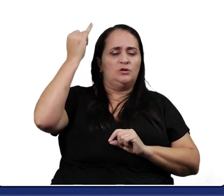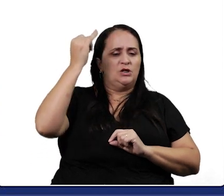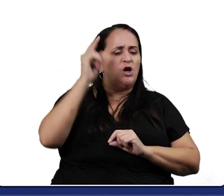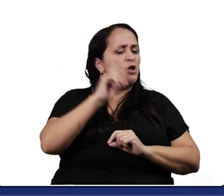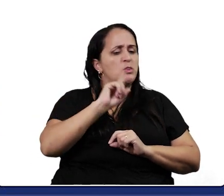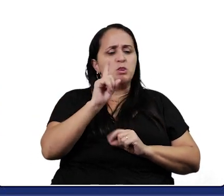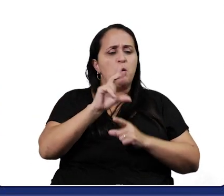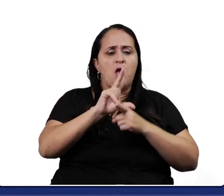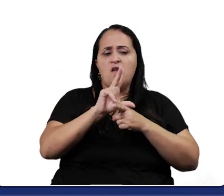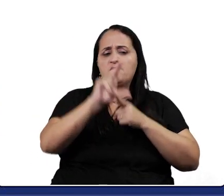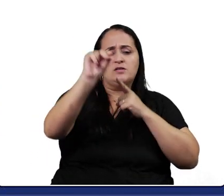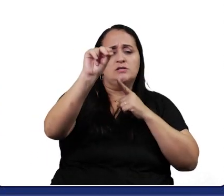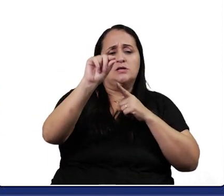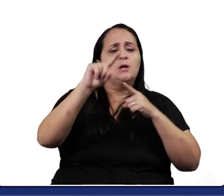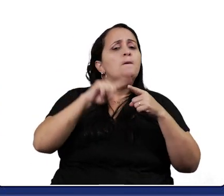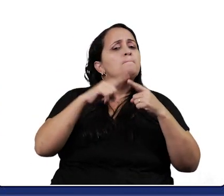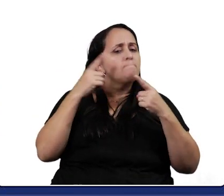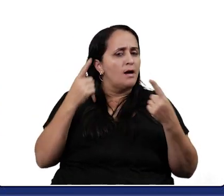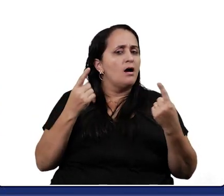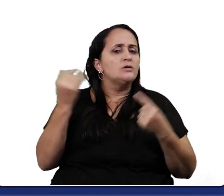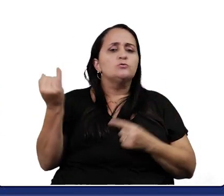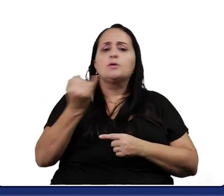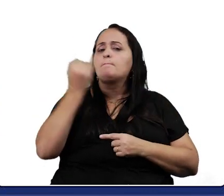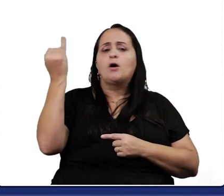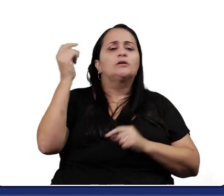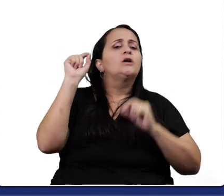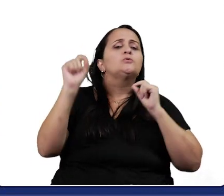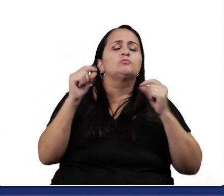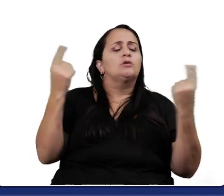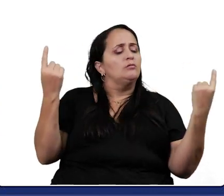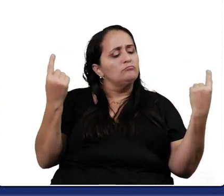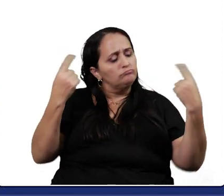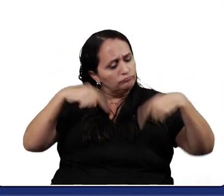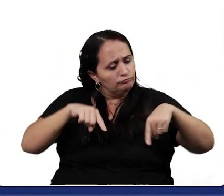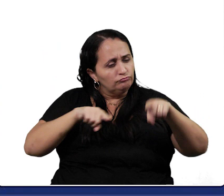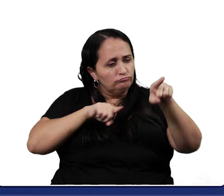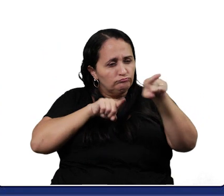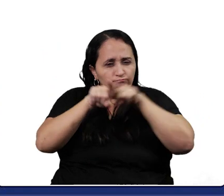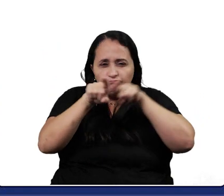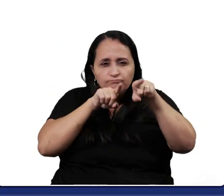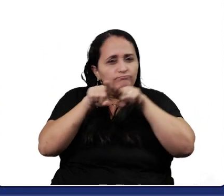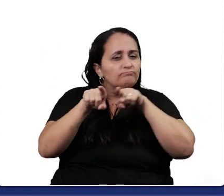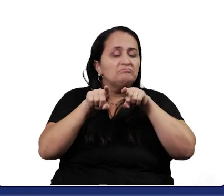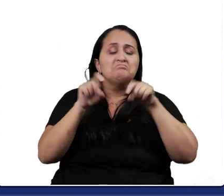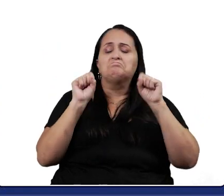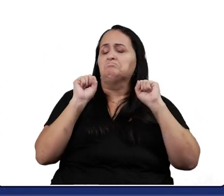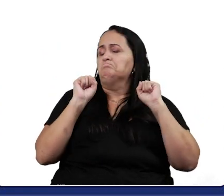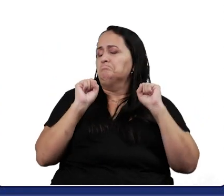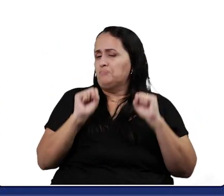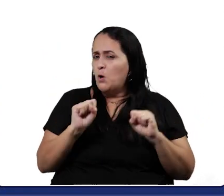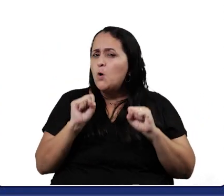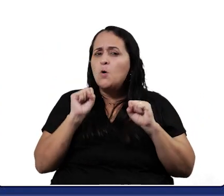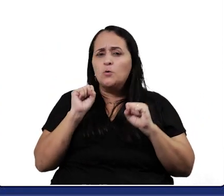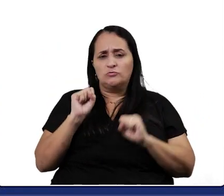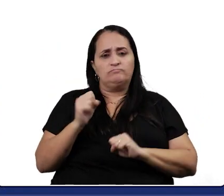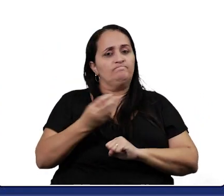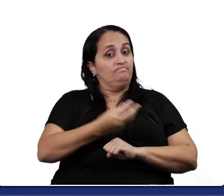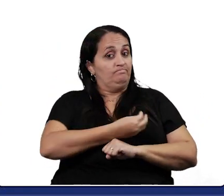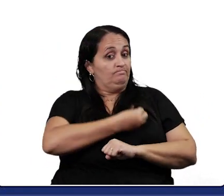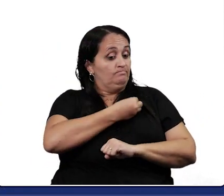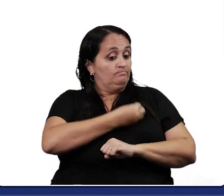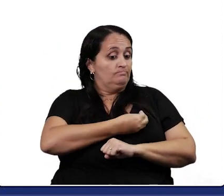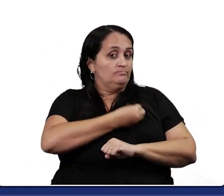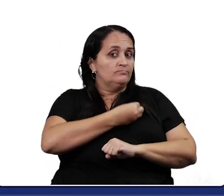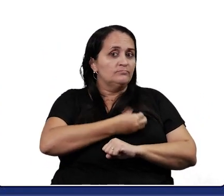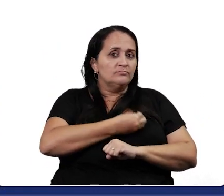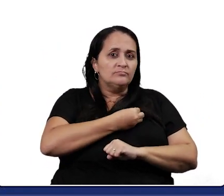atribuída ao Barão de Coubertin, criador das Olimpíadas da Era Moderna, por vezes ganhou vida em